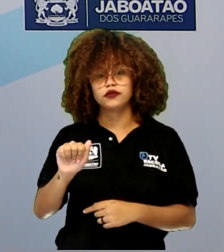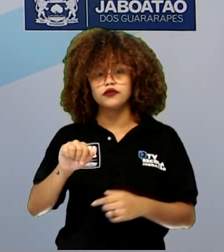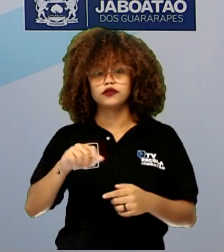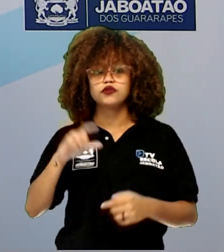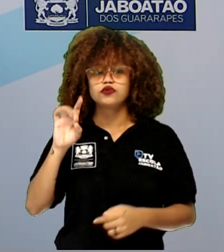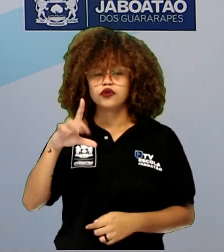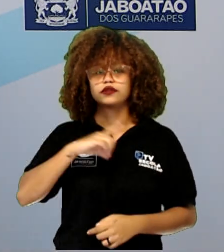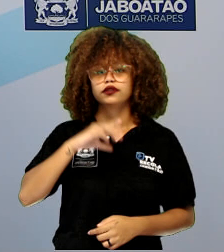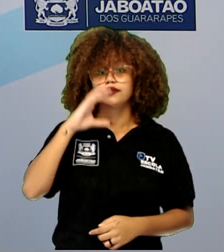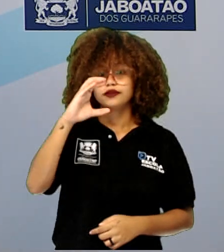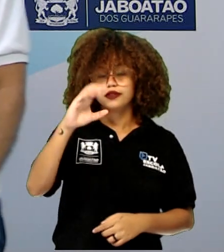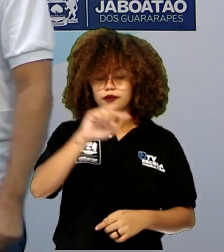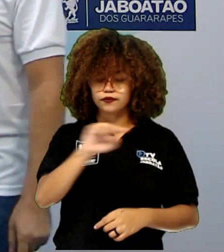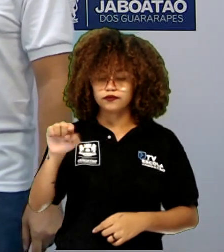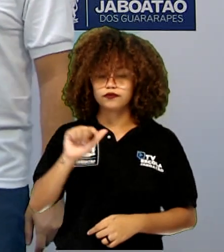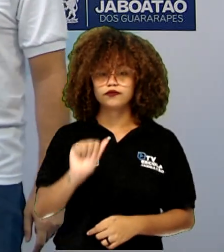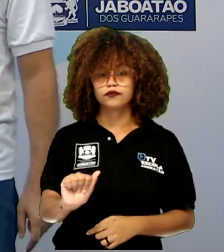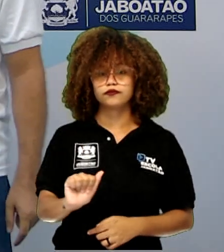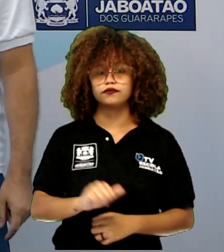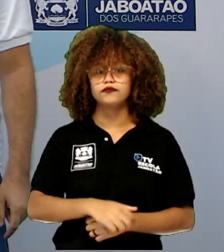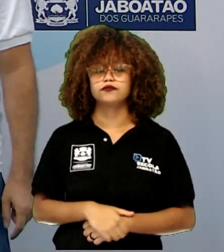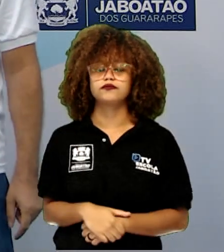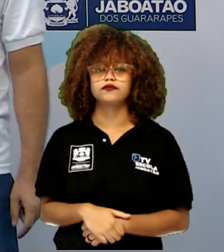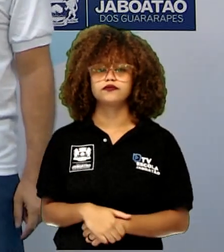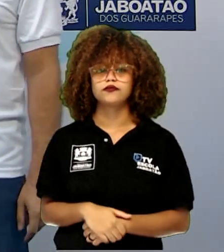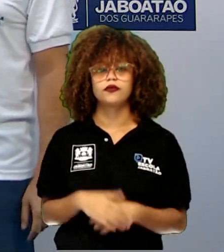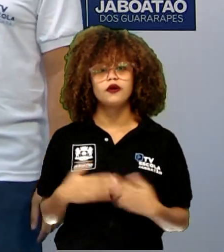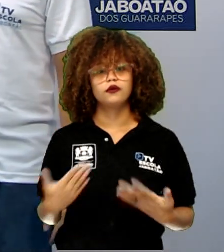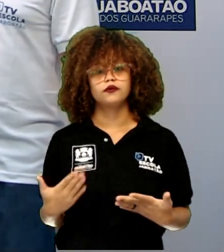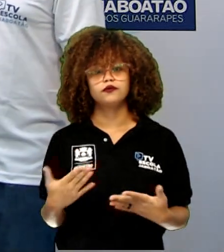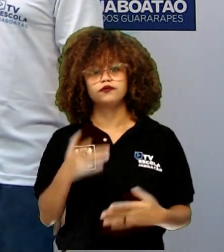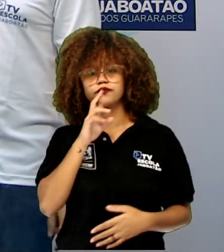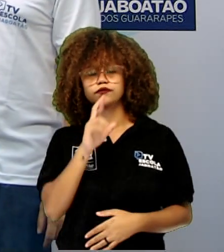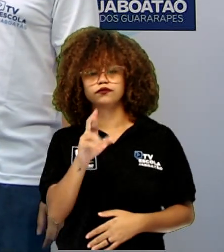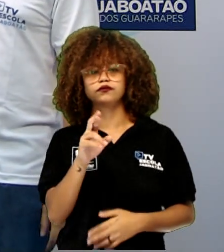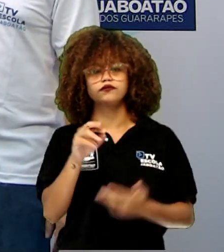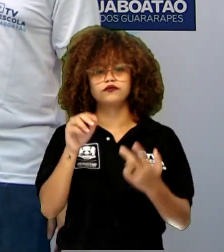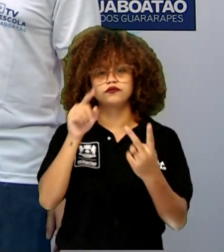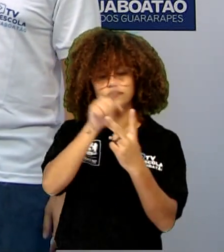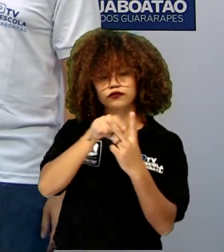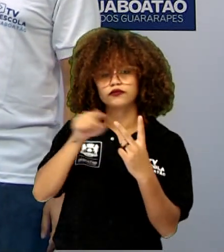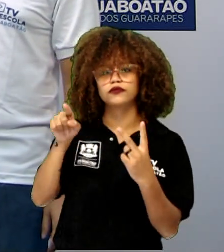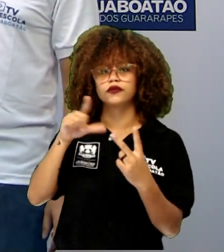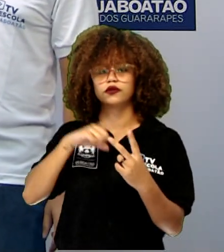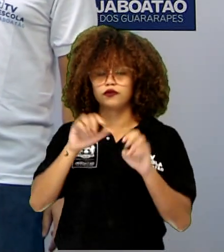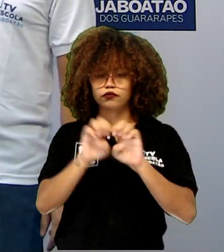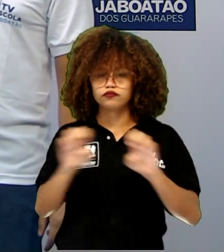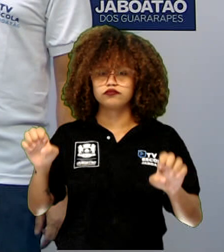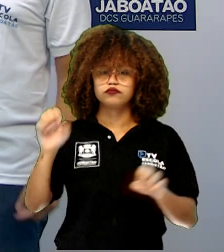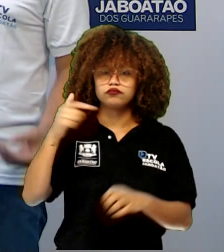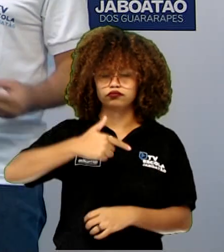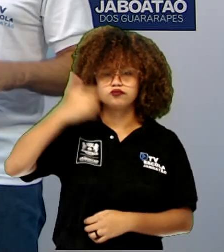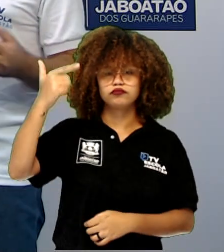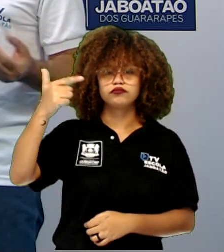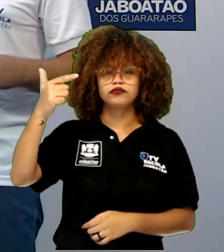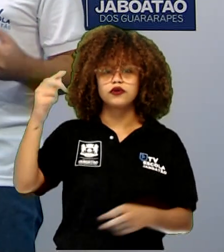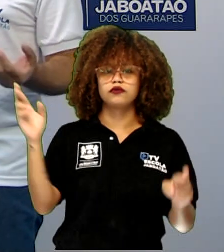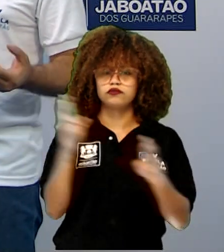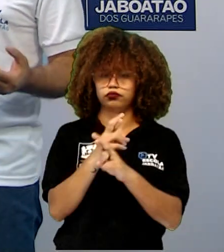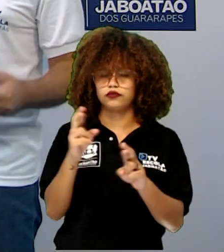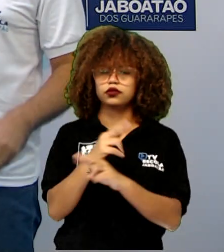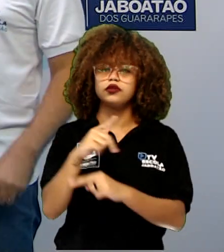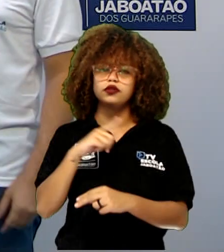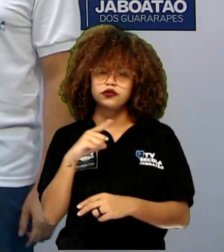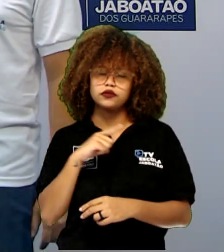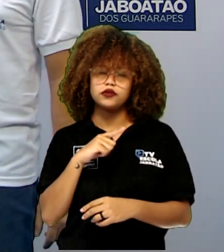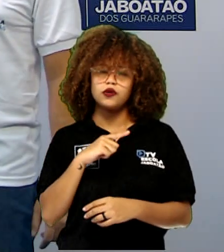ser sobre a então o produto a já Isis de uma equação do segundo grau relacionado a